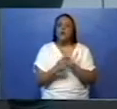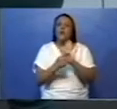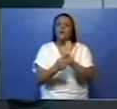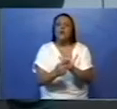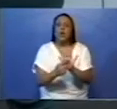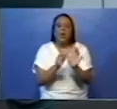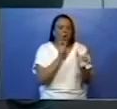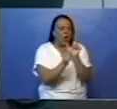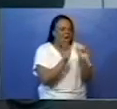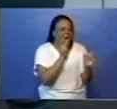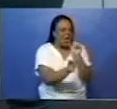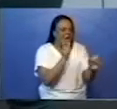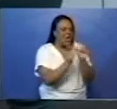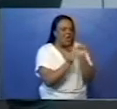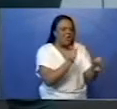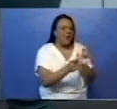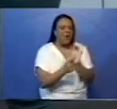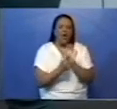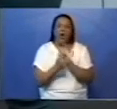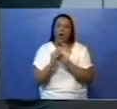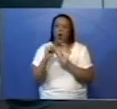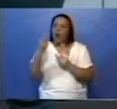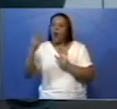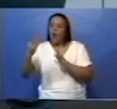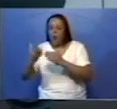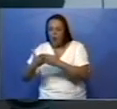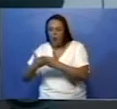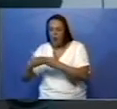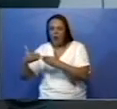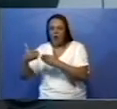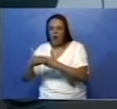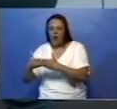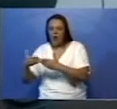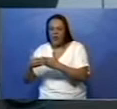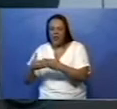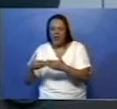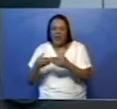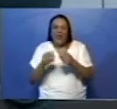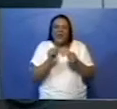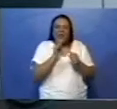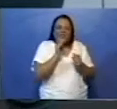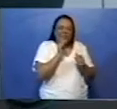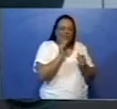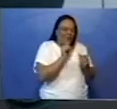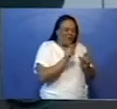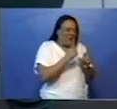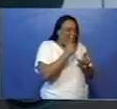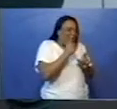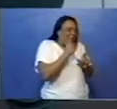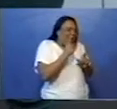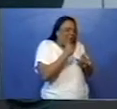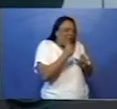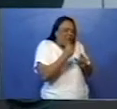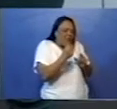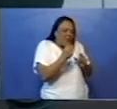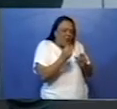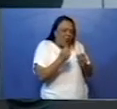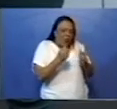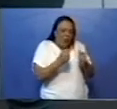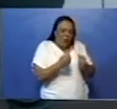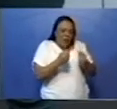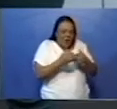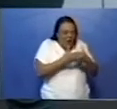crítica, uma situação de afetividade. Por exemplo, gatinho pode ser uma